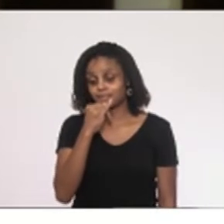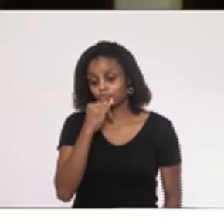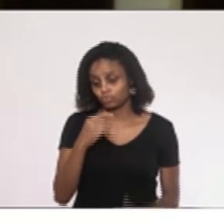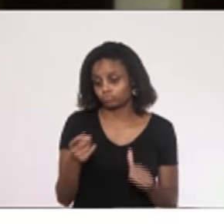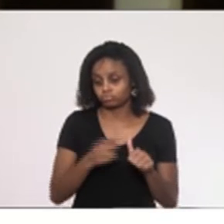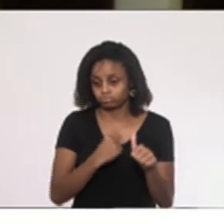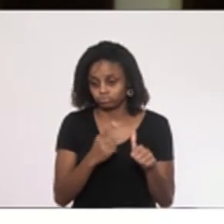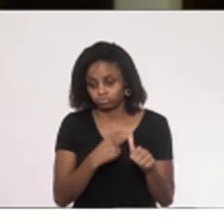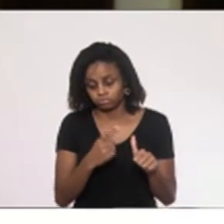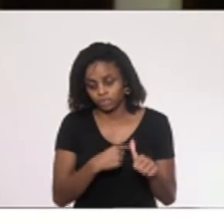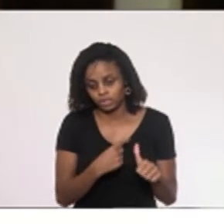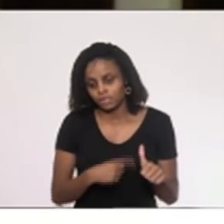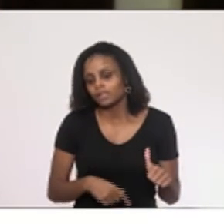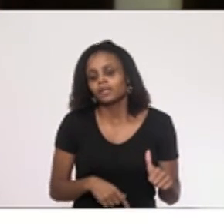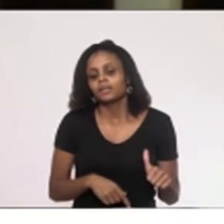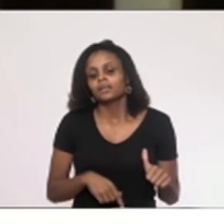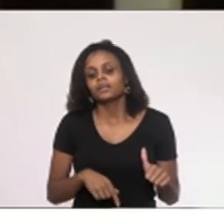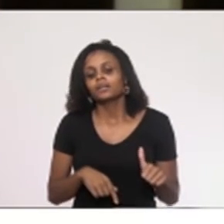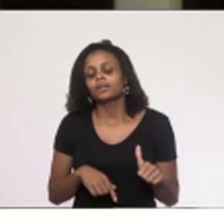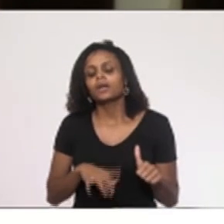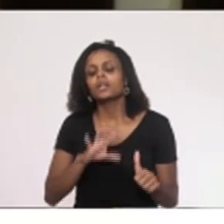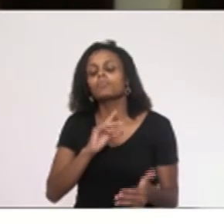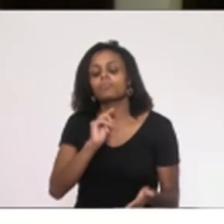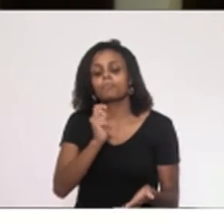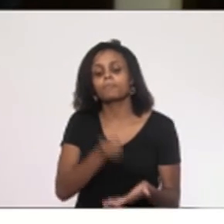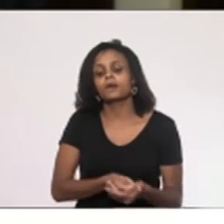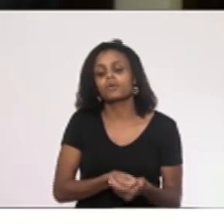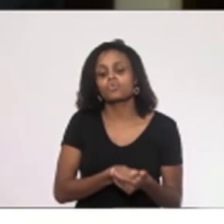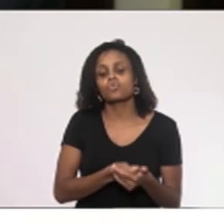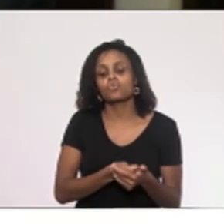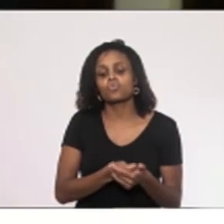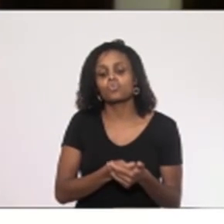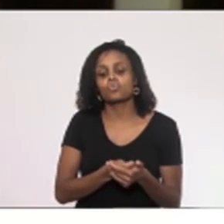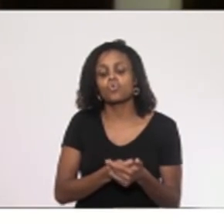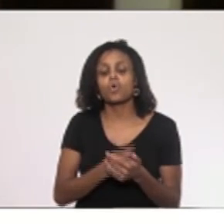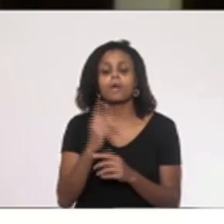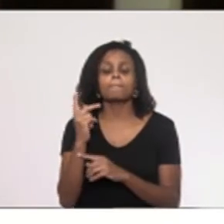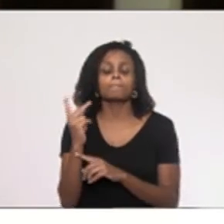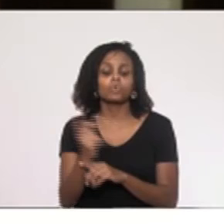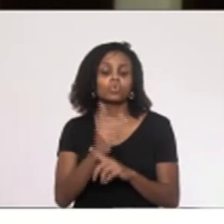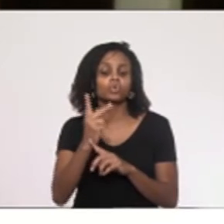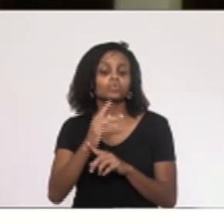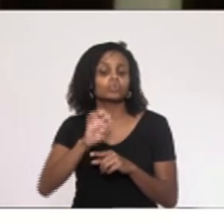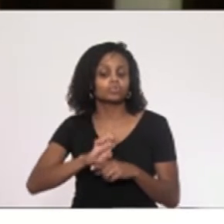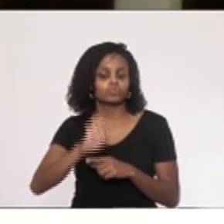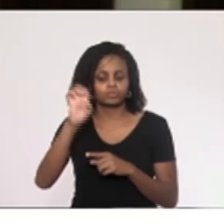primeiro, chegou a pagar a Procuradoria do Estado